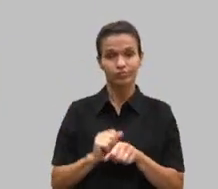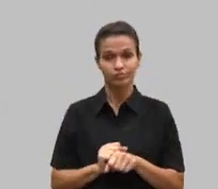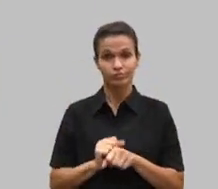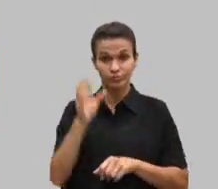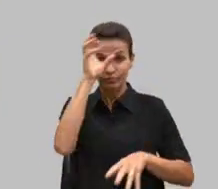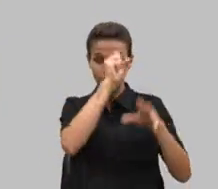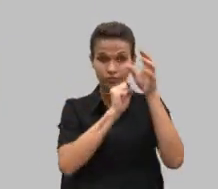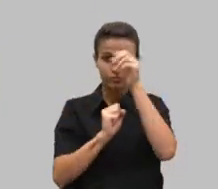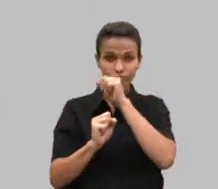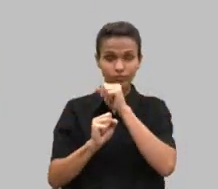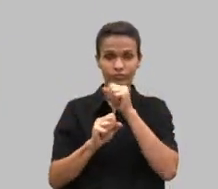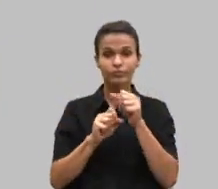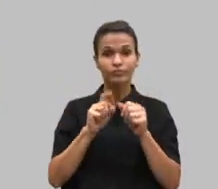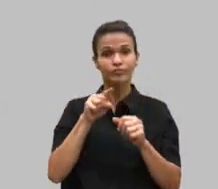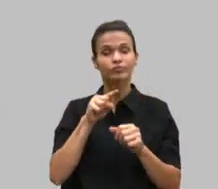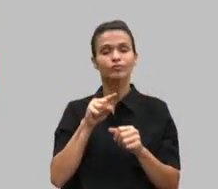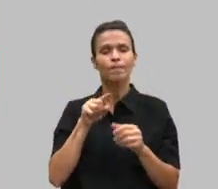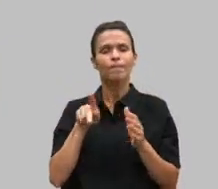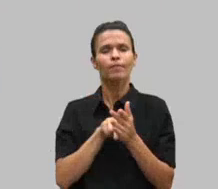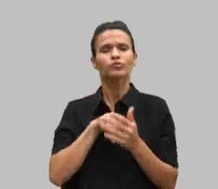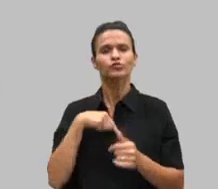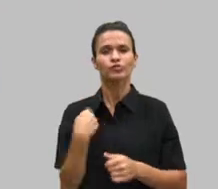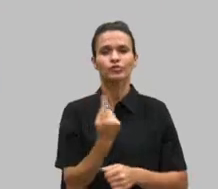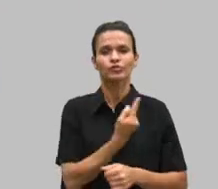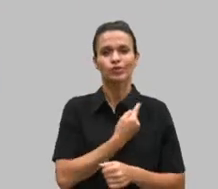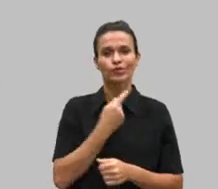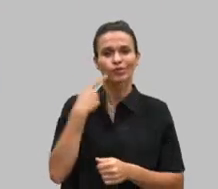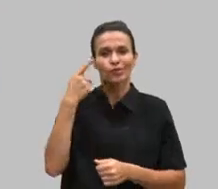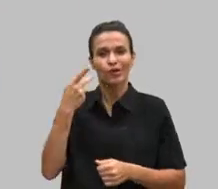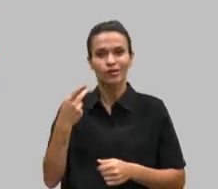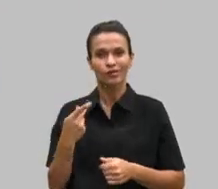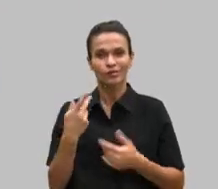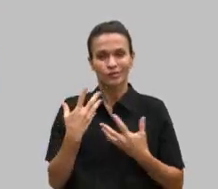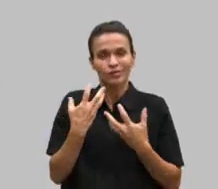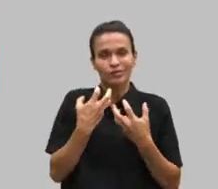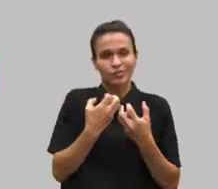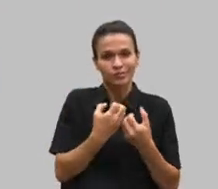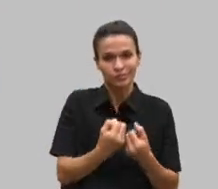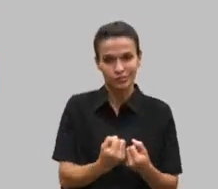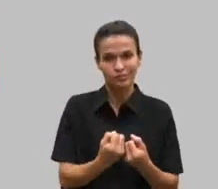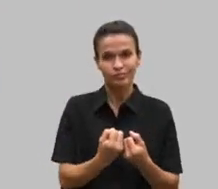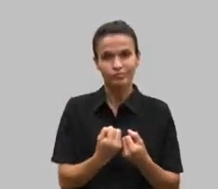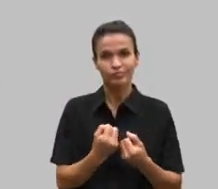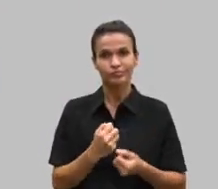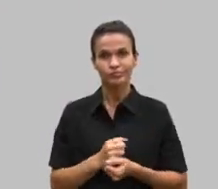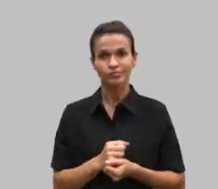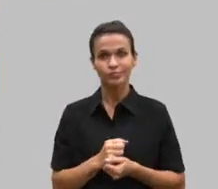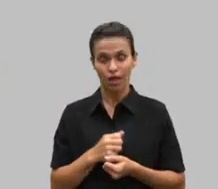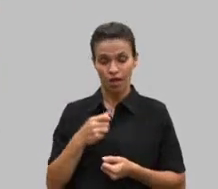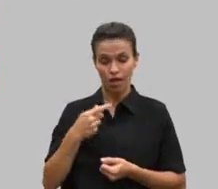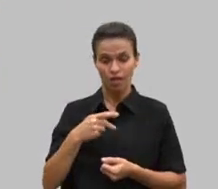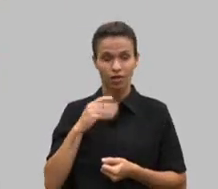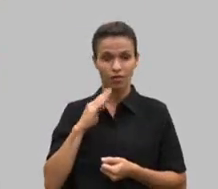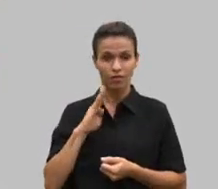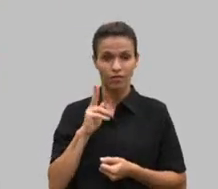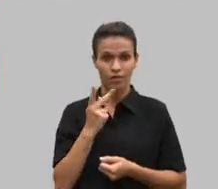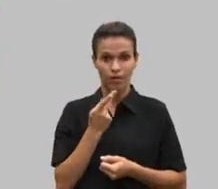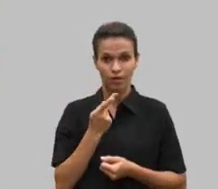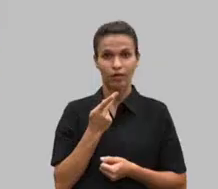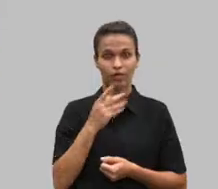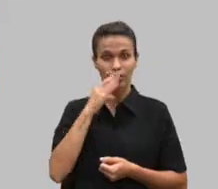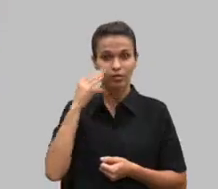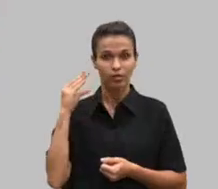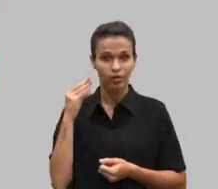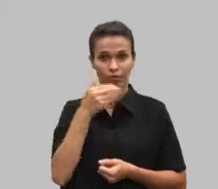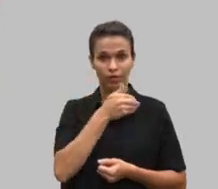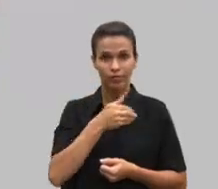é de todos nós dos parlamentos que os recebem nos municípios e em Belo Horizonte do servidores públicos